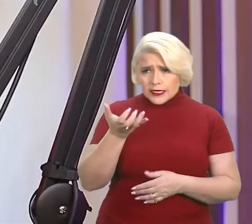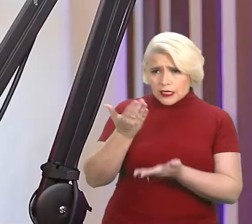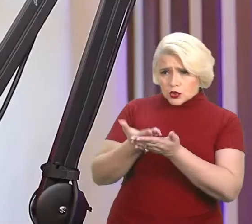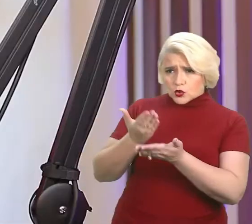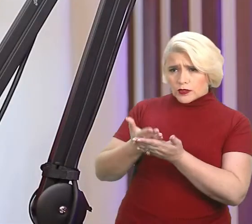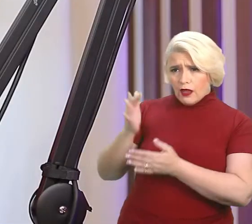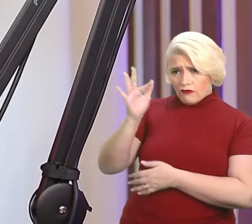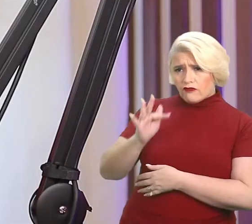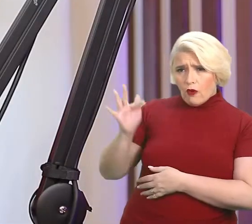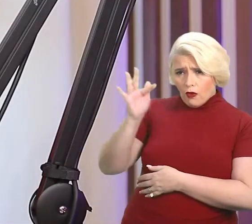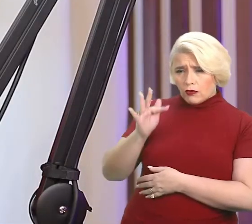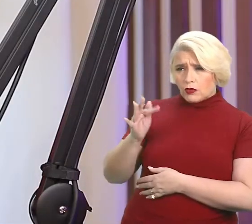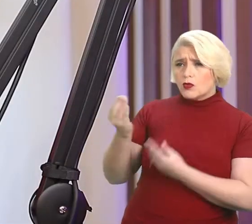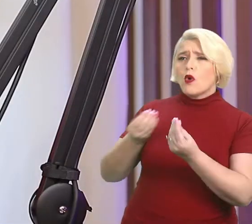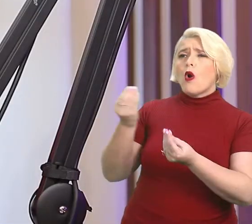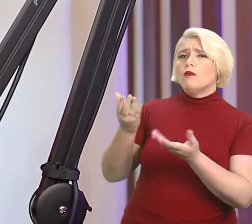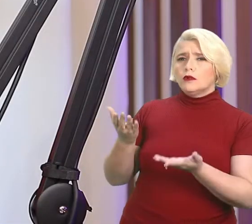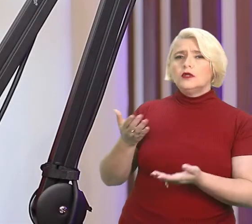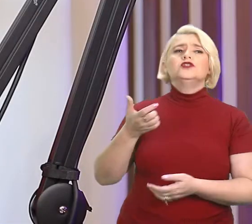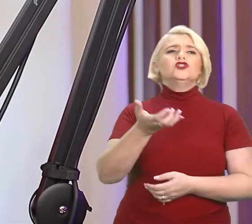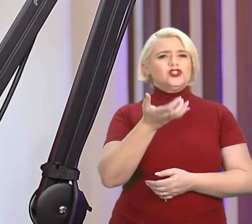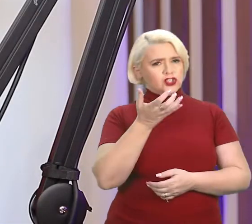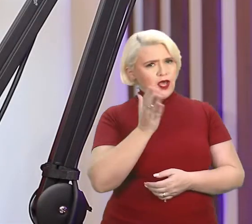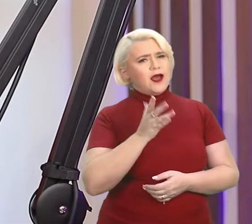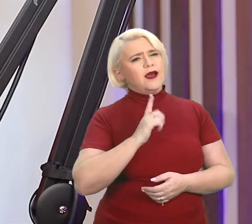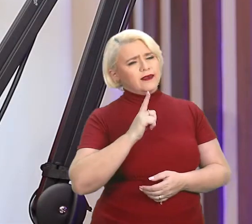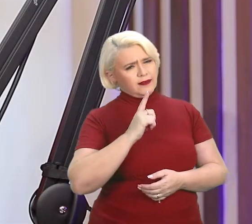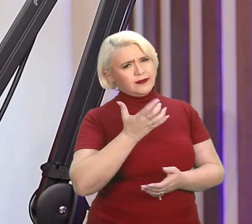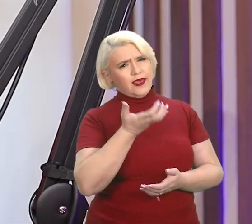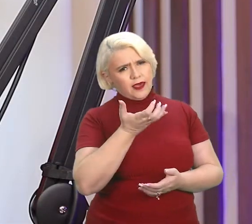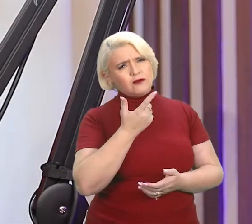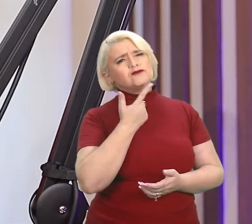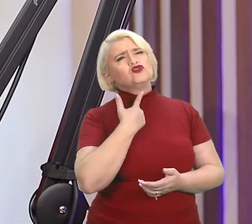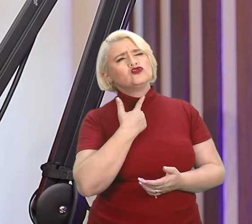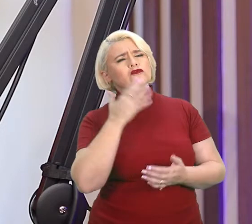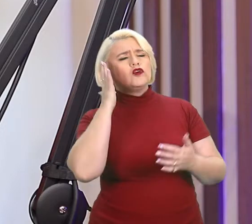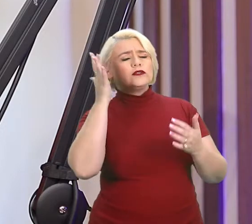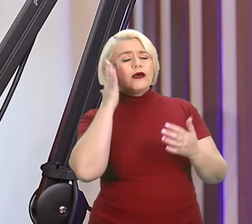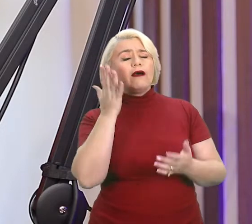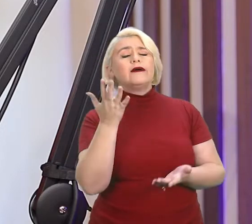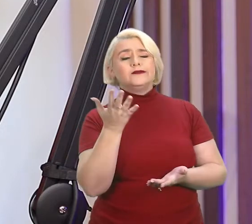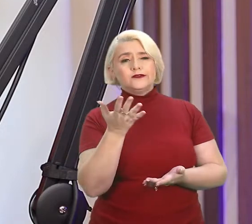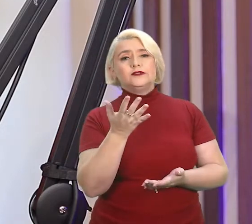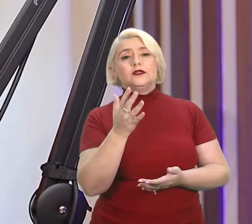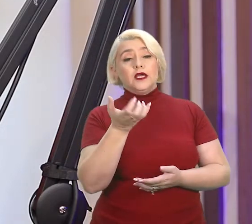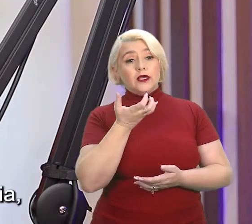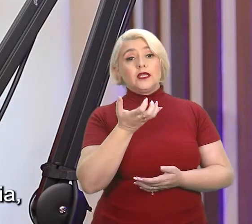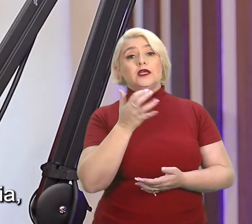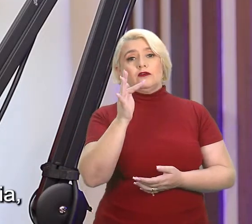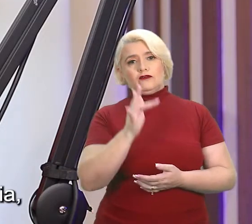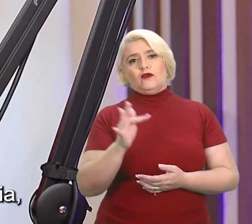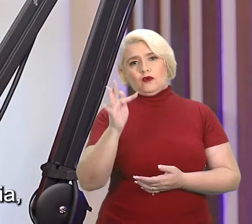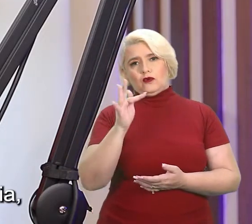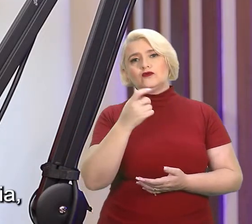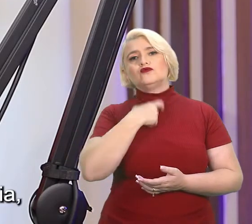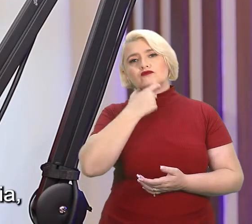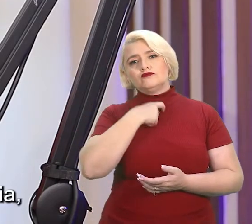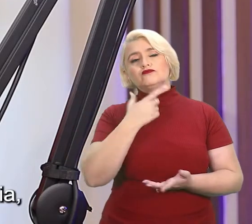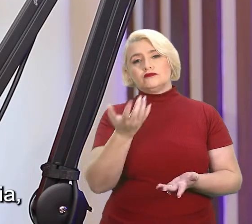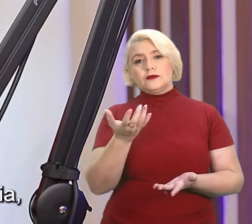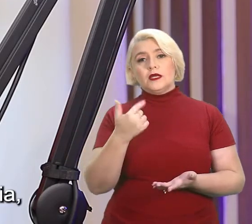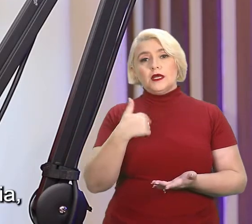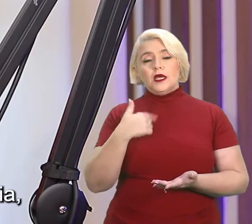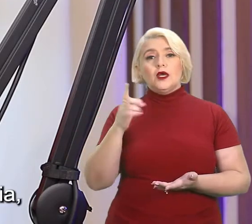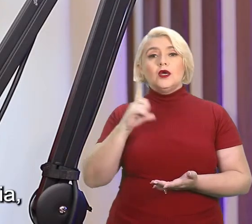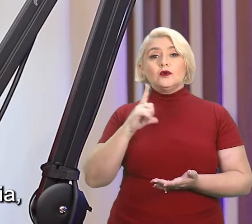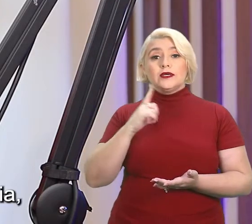de fono? Já queria fazer fonoaudiologia. Eu queria atender as pessoas. Né? Eu queria trabalhar com